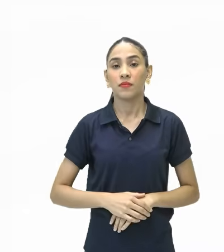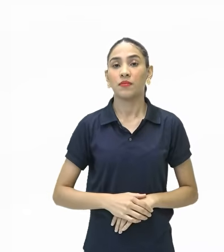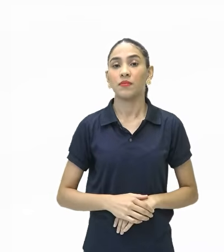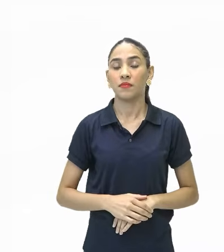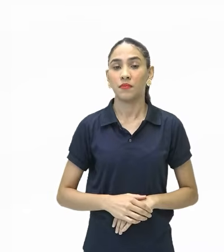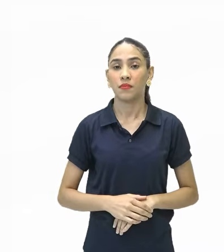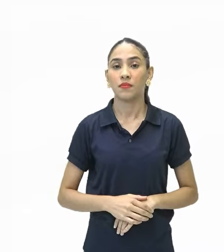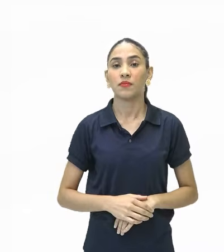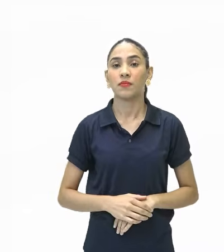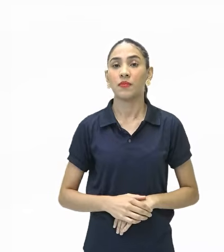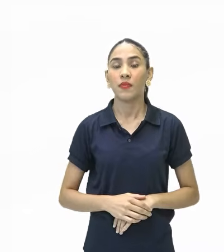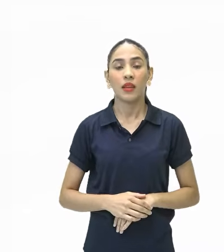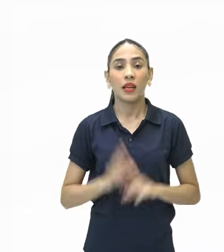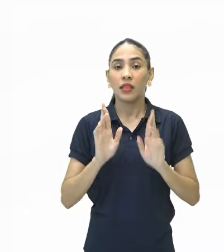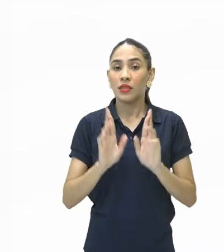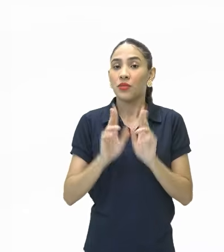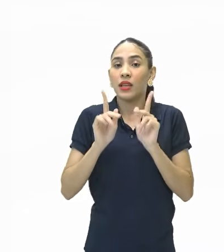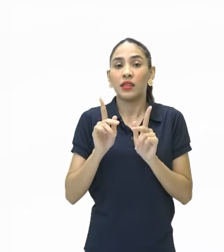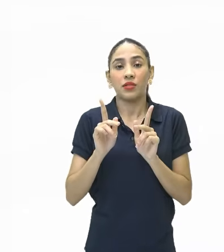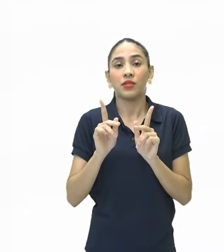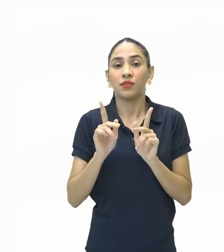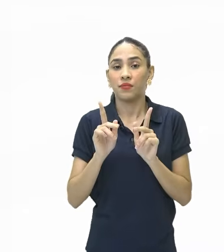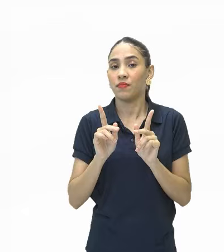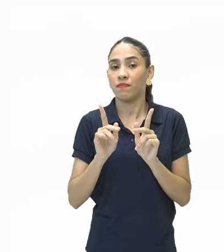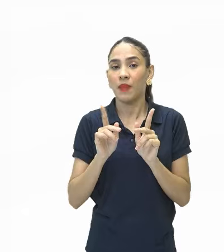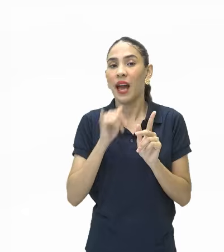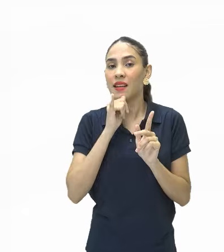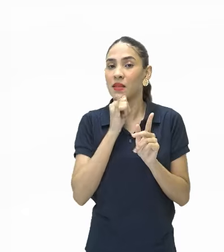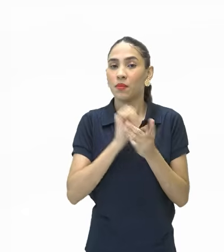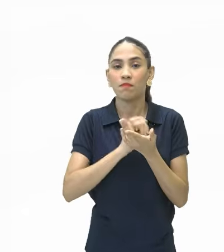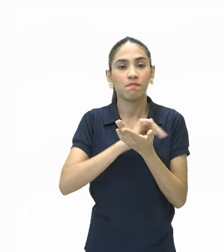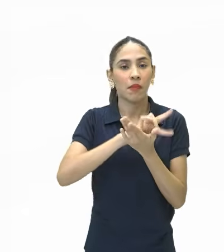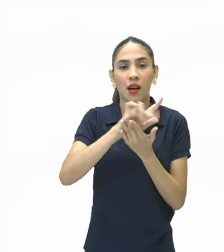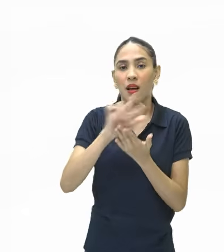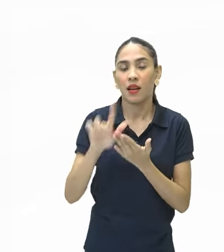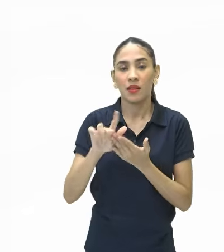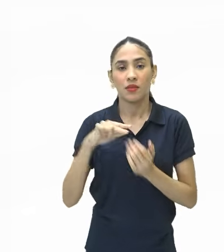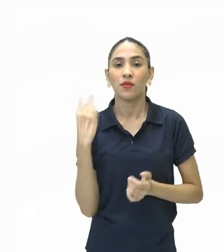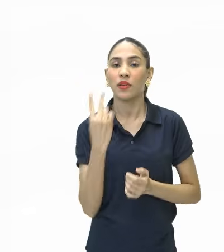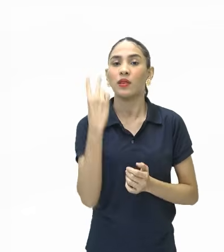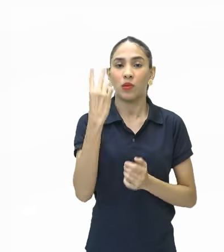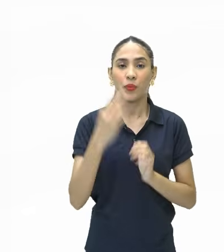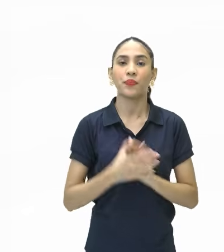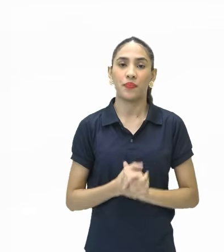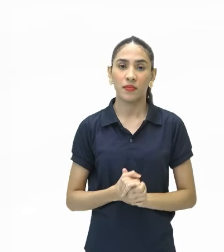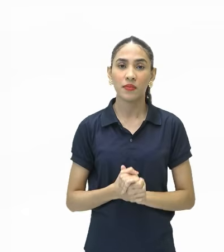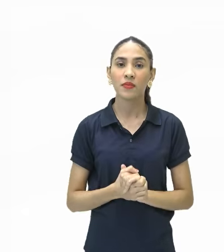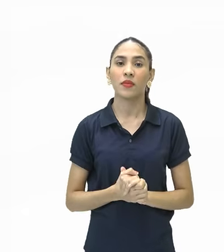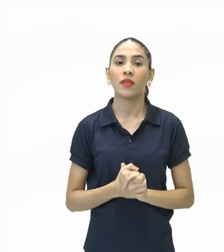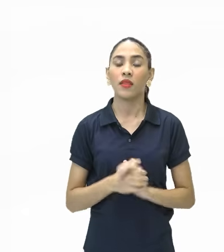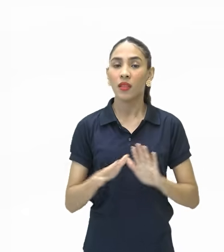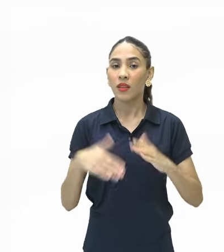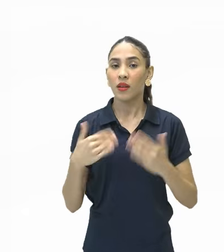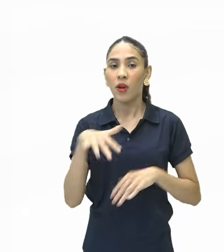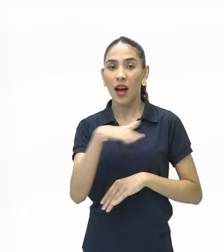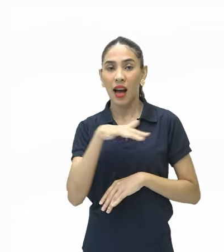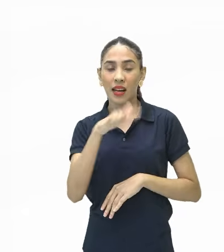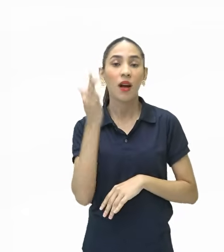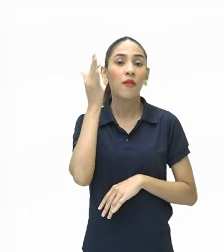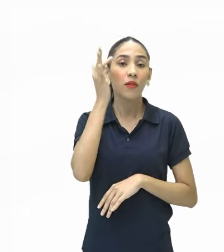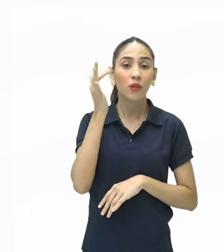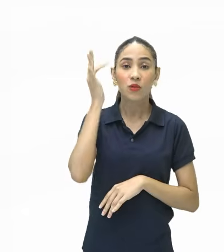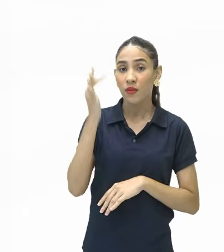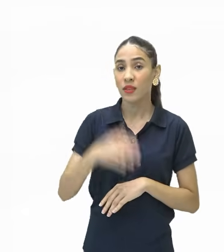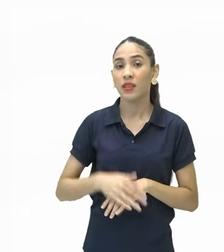ser indiferente às coisas. Né? Valor é isso. Então, aí vem o ramo da